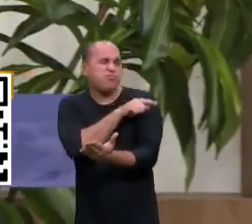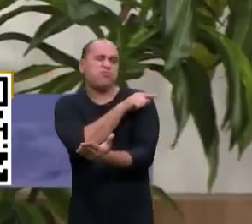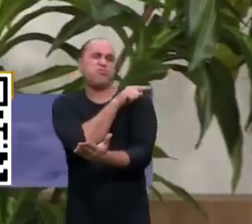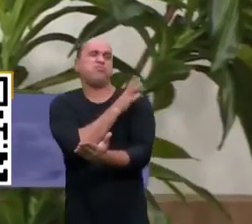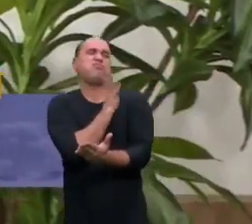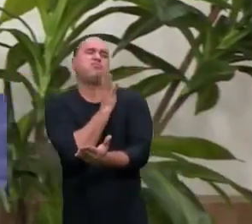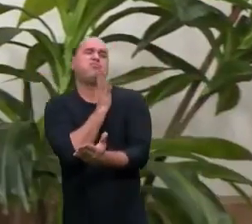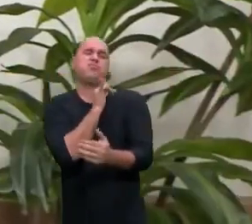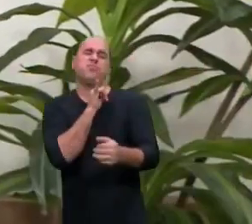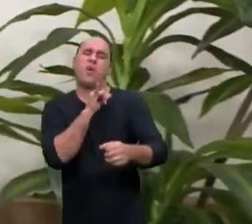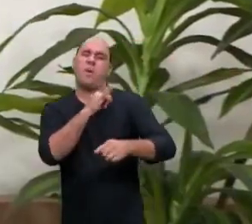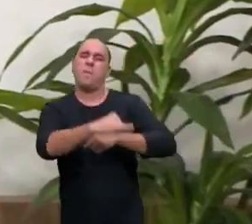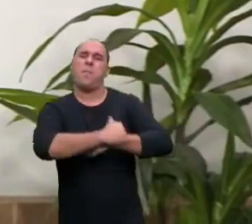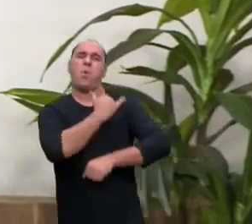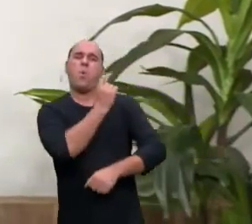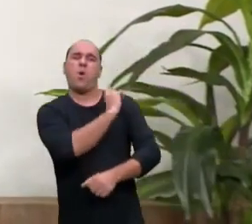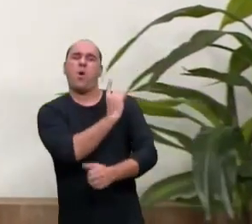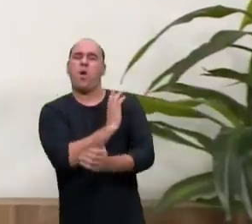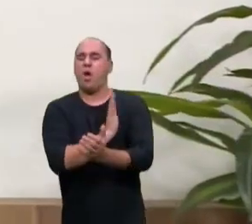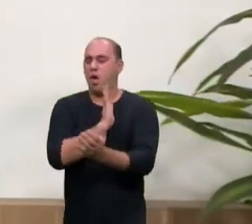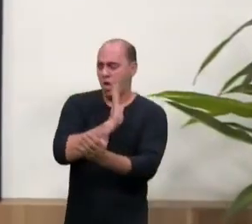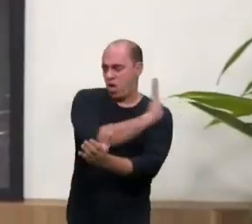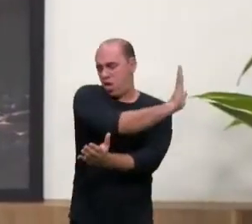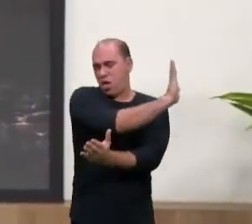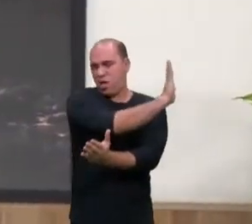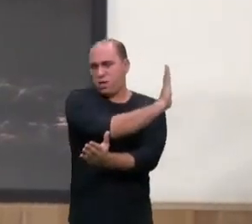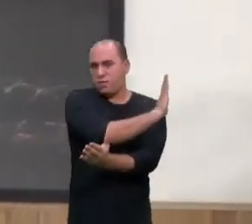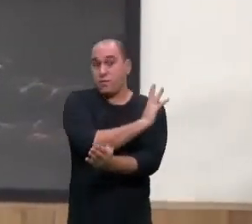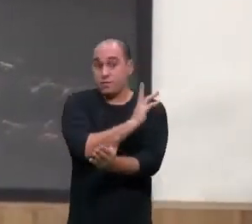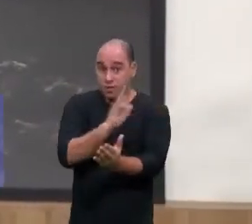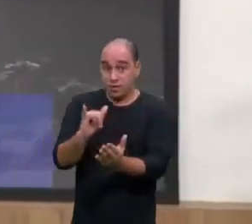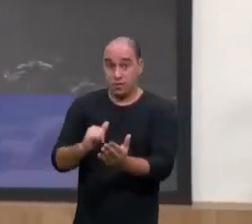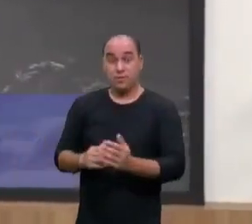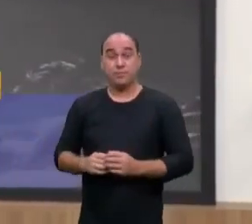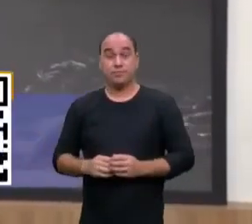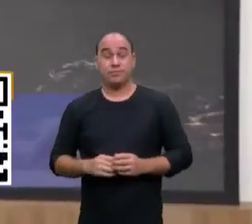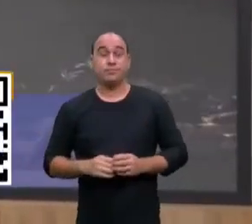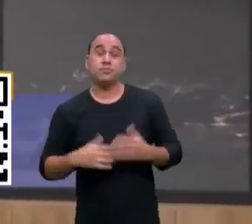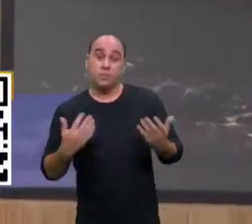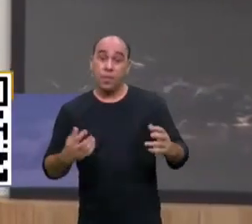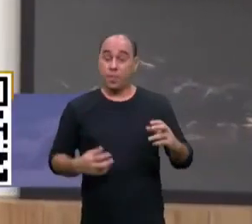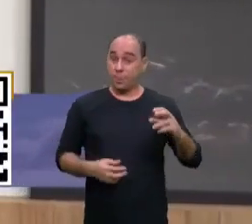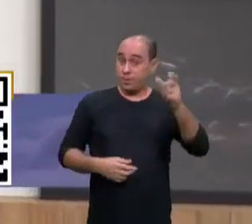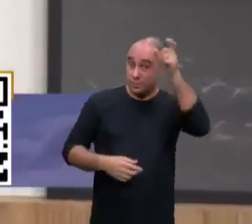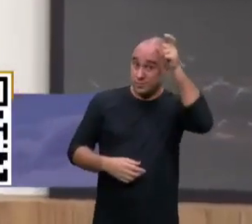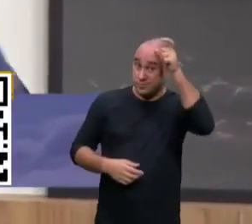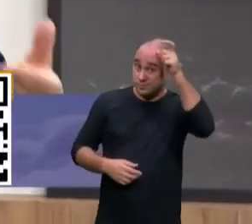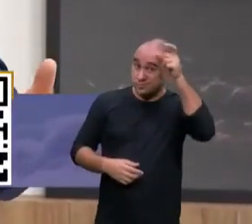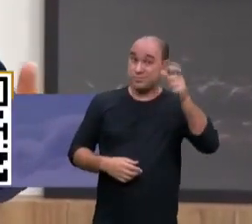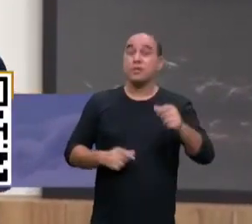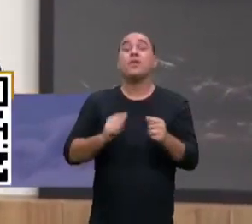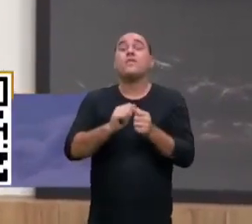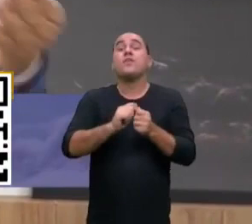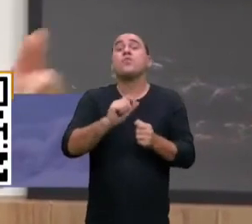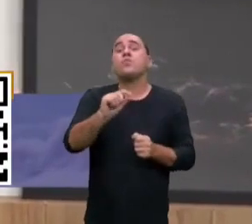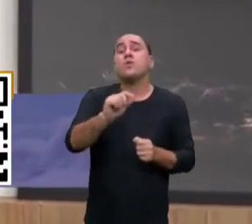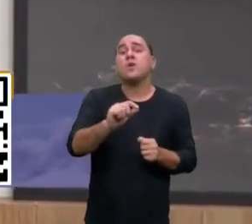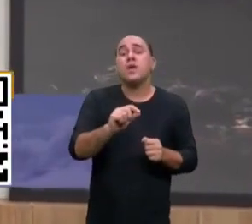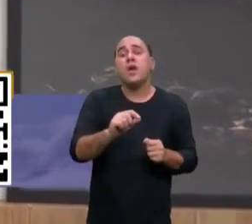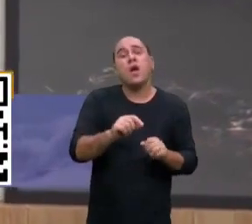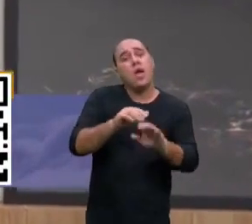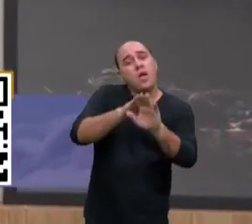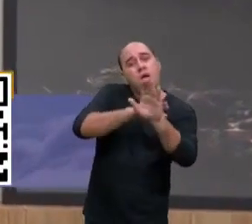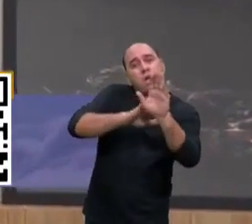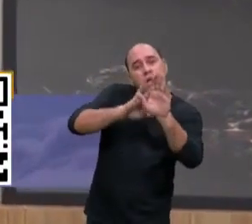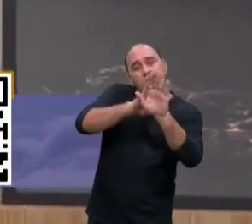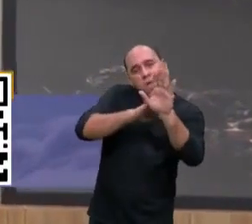quando Satanás isso certamente não morrerás Satanás então estabelecer uma doutrina uma doutrina que até hoje permeia o